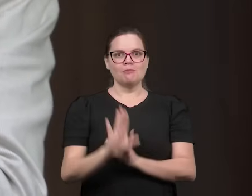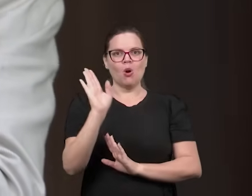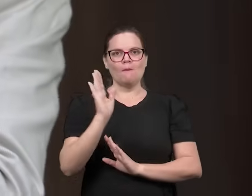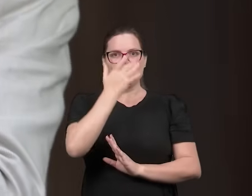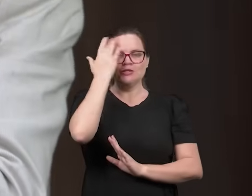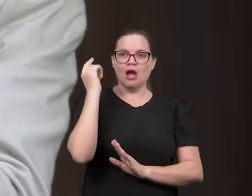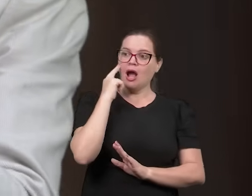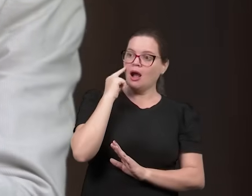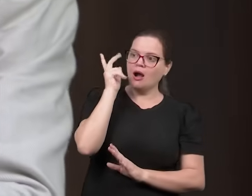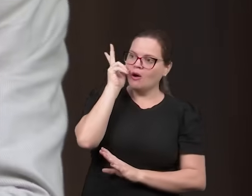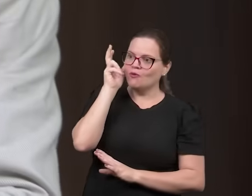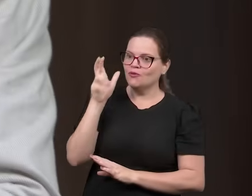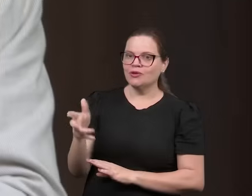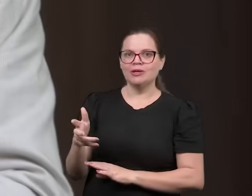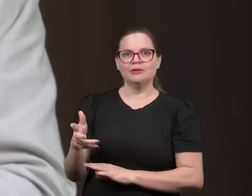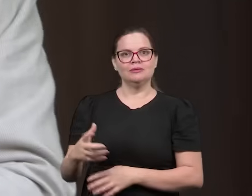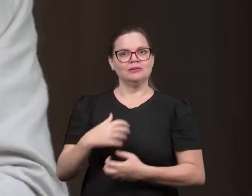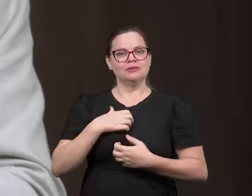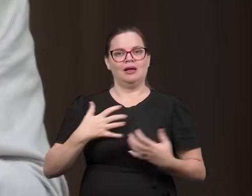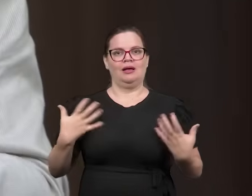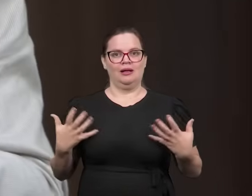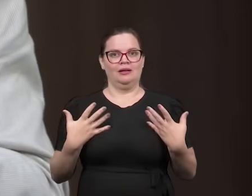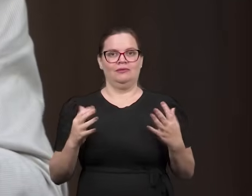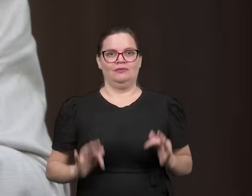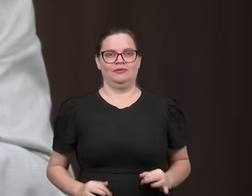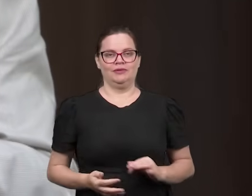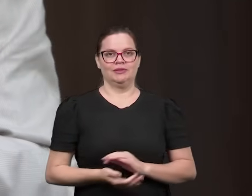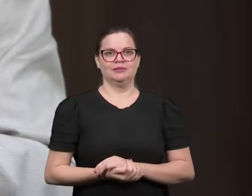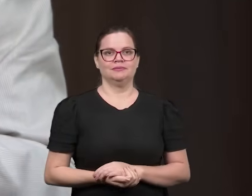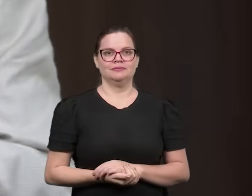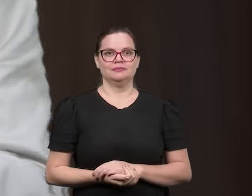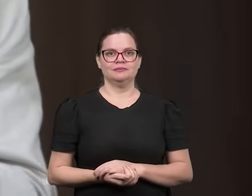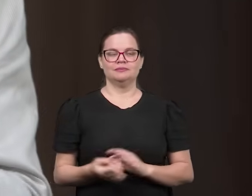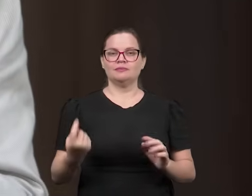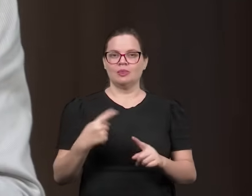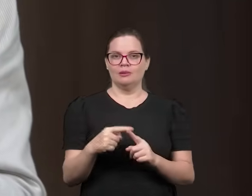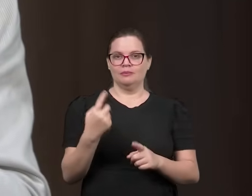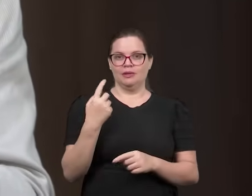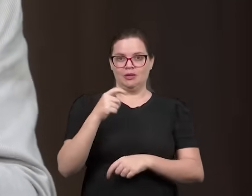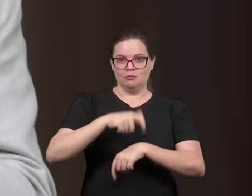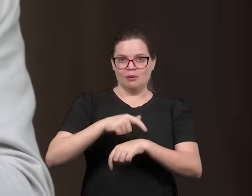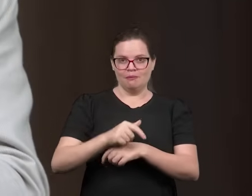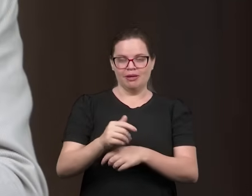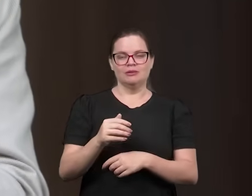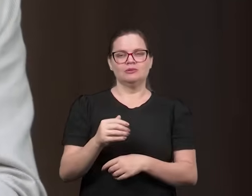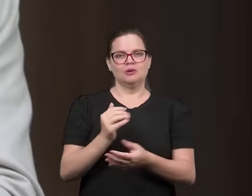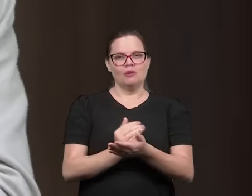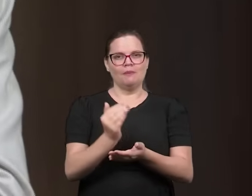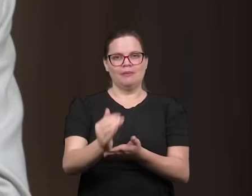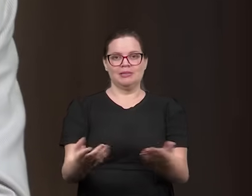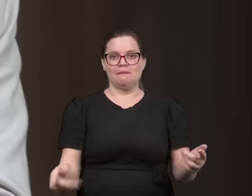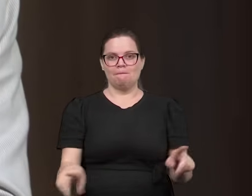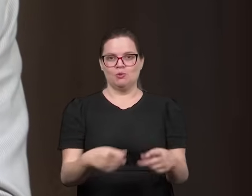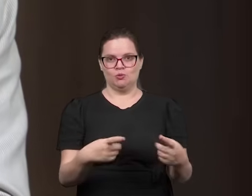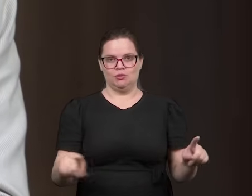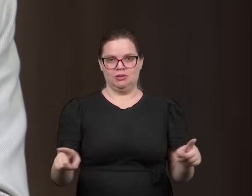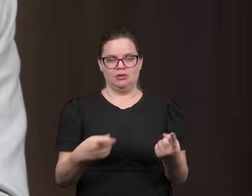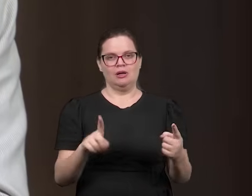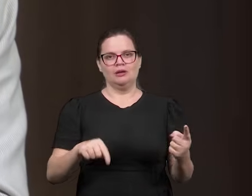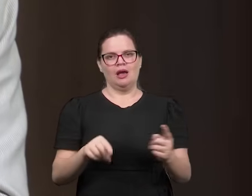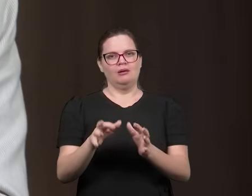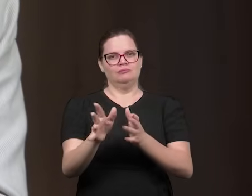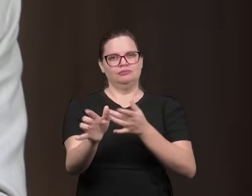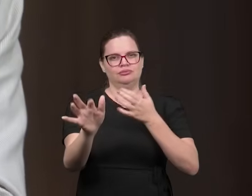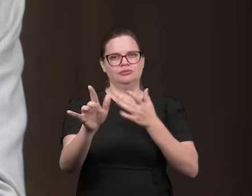ficou famoso. Porque, veja, quando você introduz a música, os instrumentos,